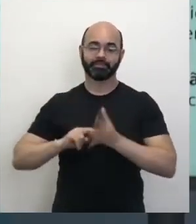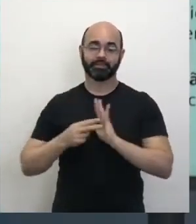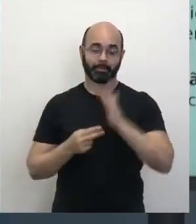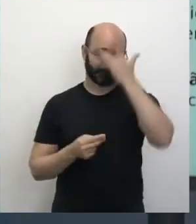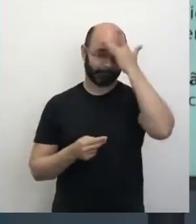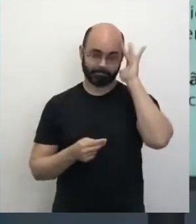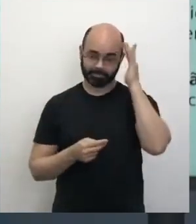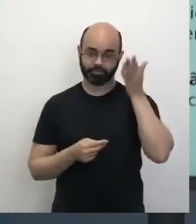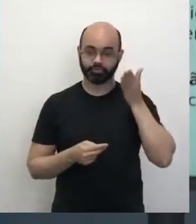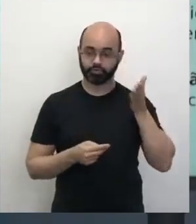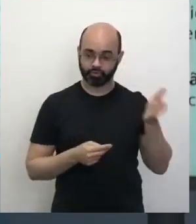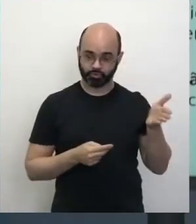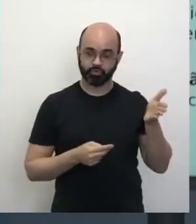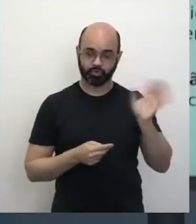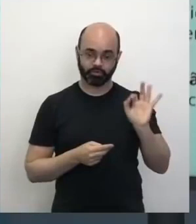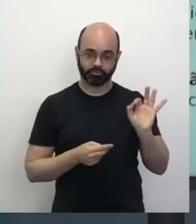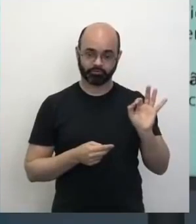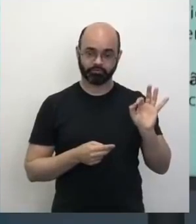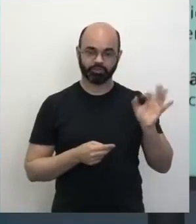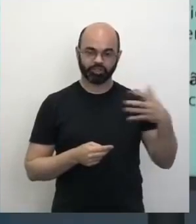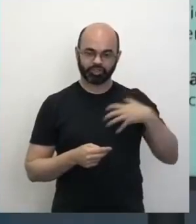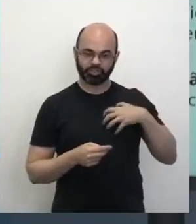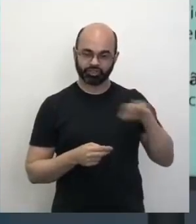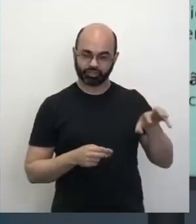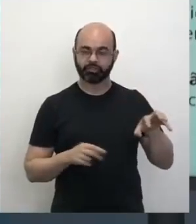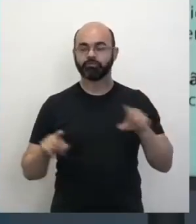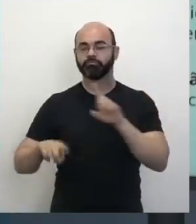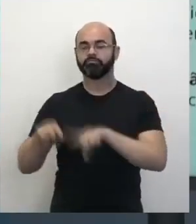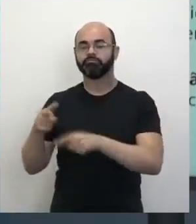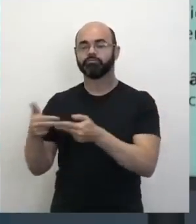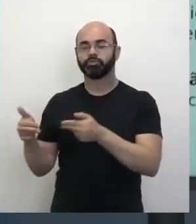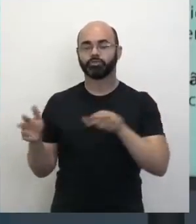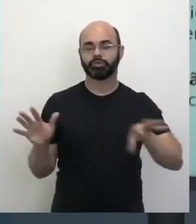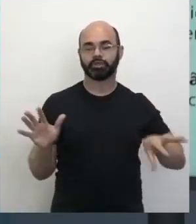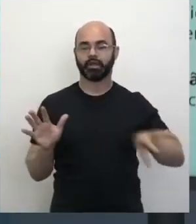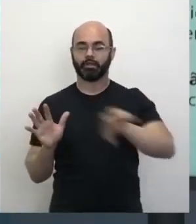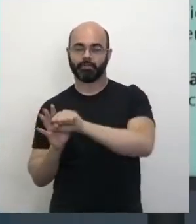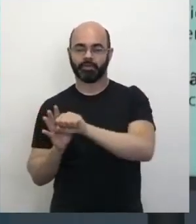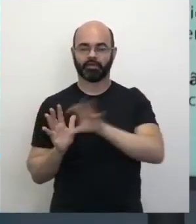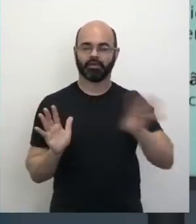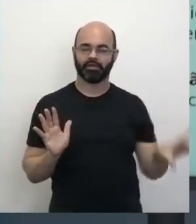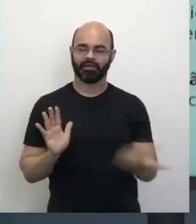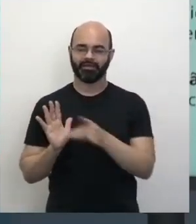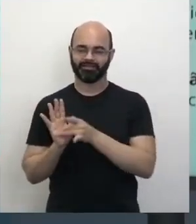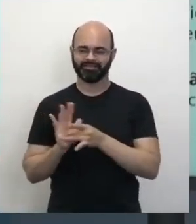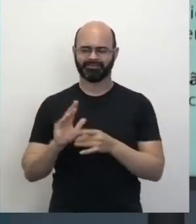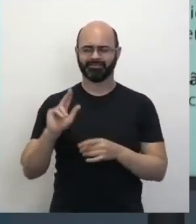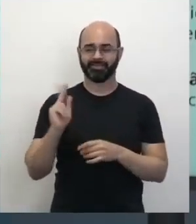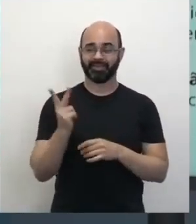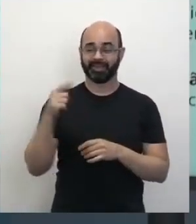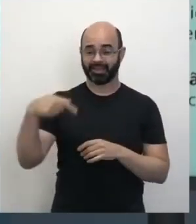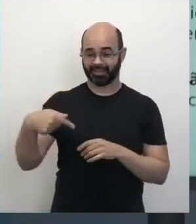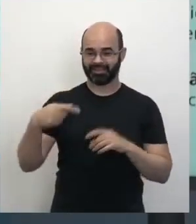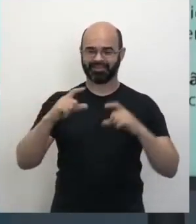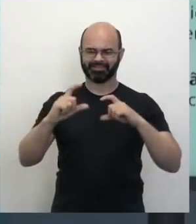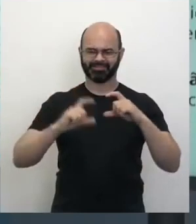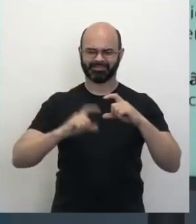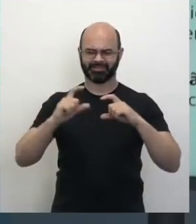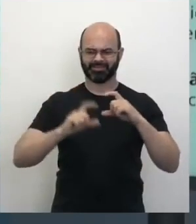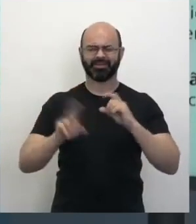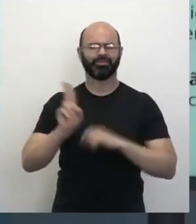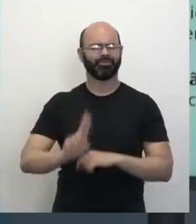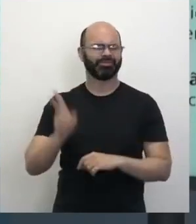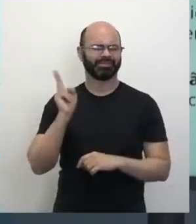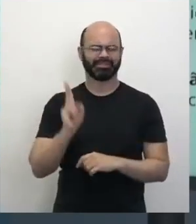humanas em objetos e seres inanimados. Histórias em quadrinhos tem muitas, muitas mesmo. E já